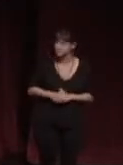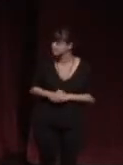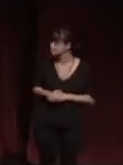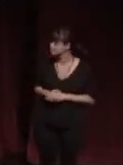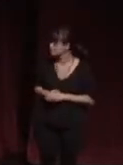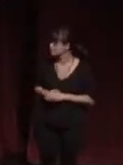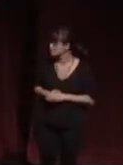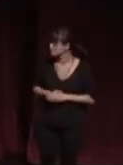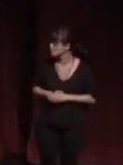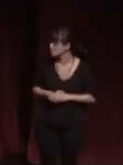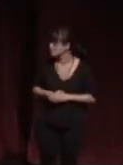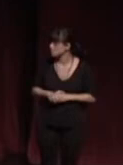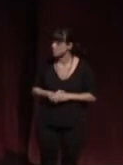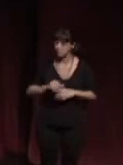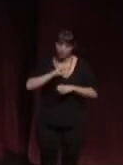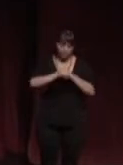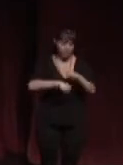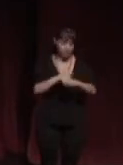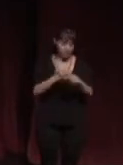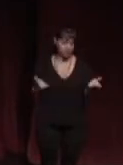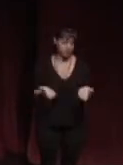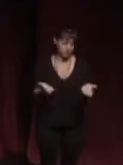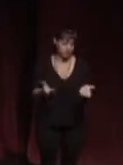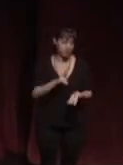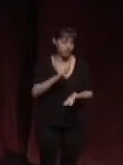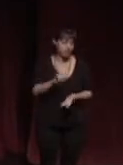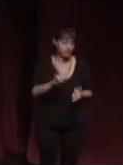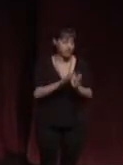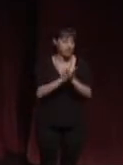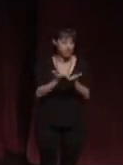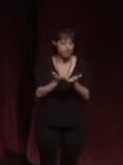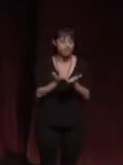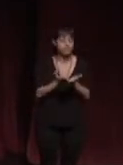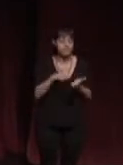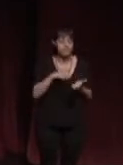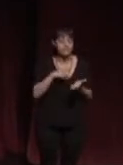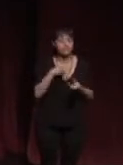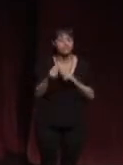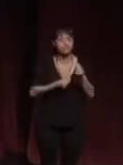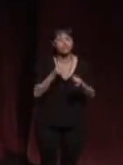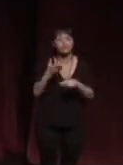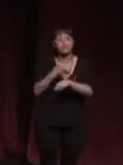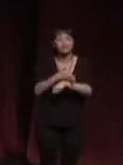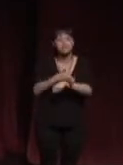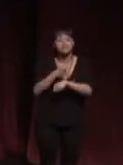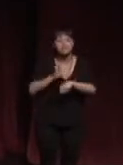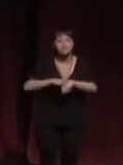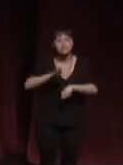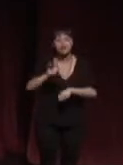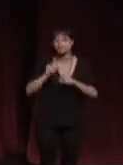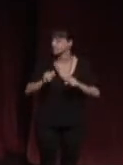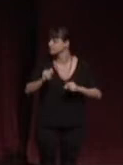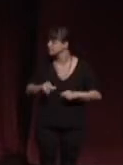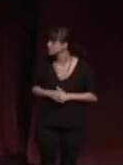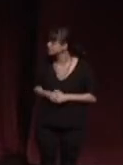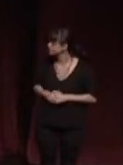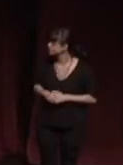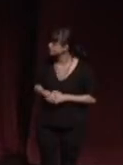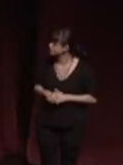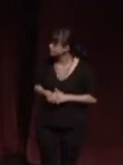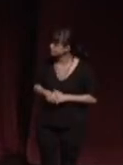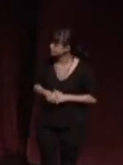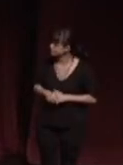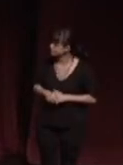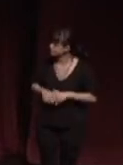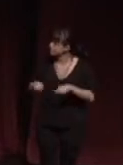Esse ano já vamos ter livros onde essa participação maior vai ser visível, né? Além disso,